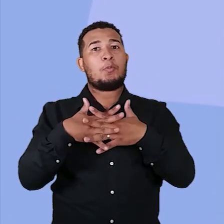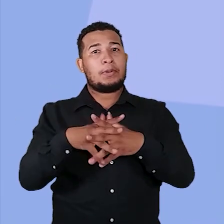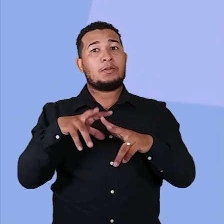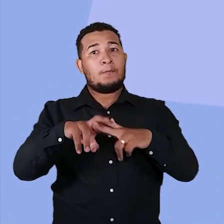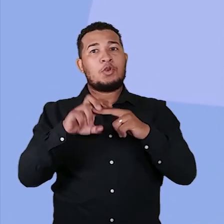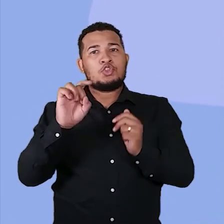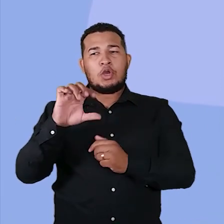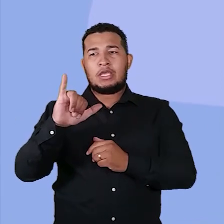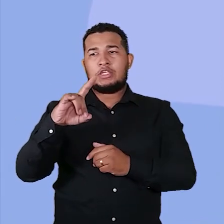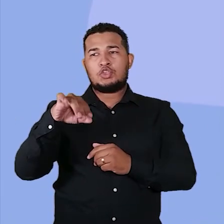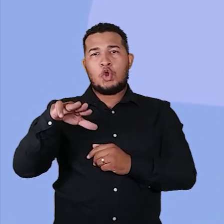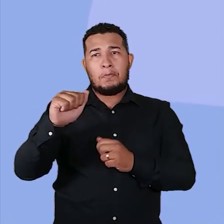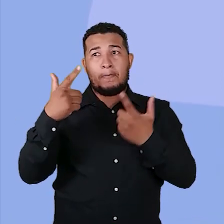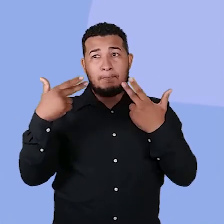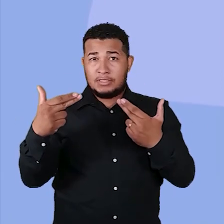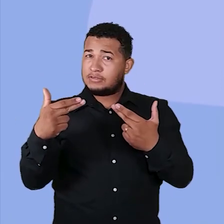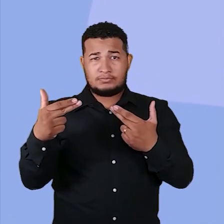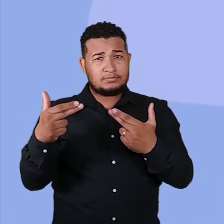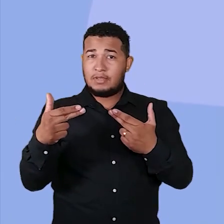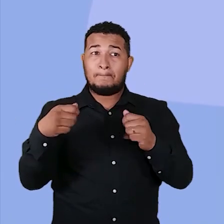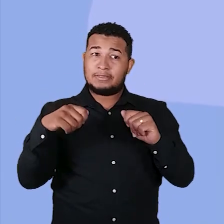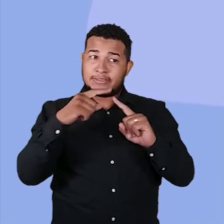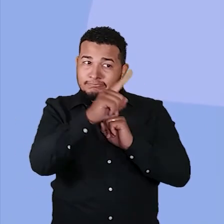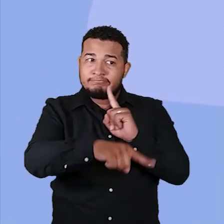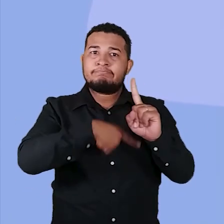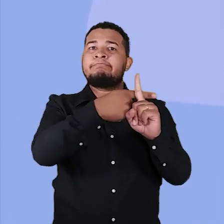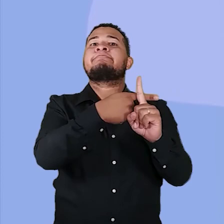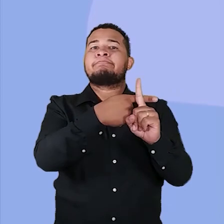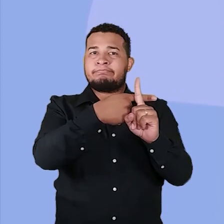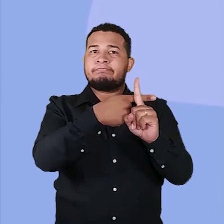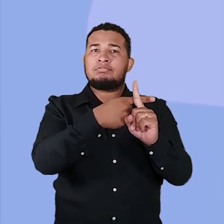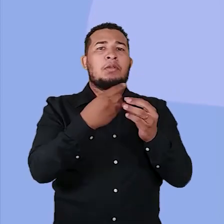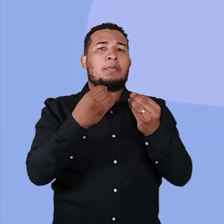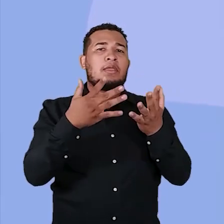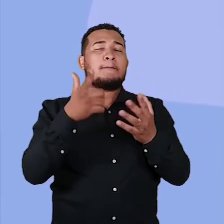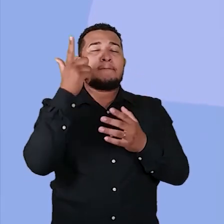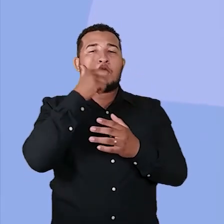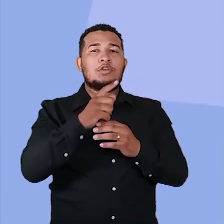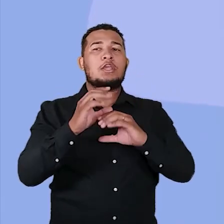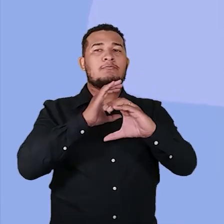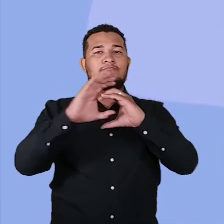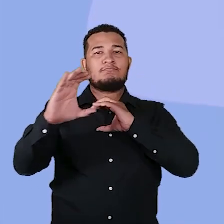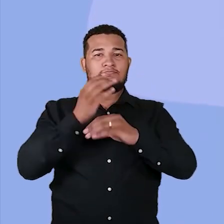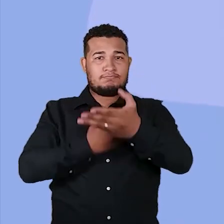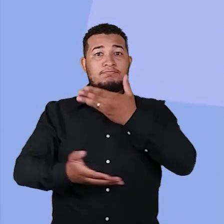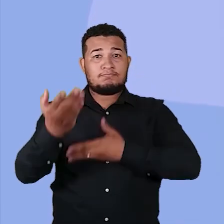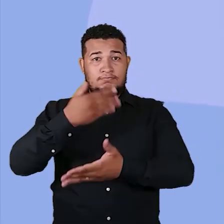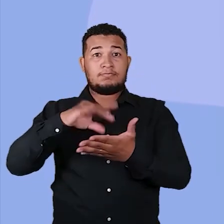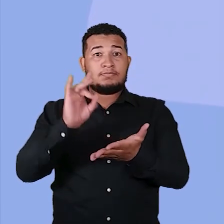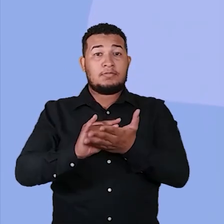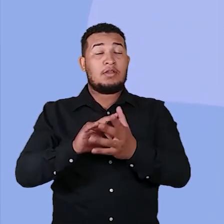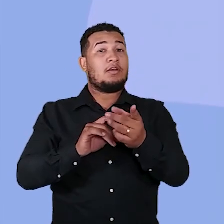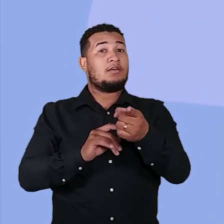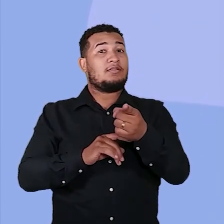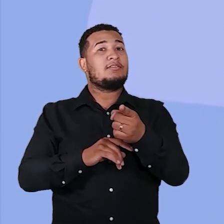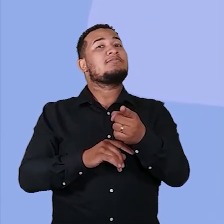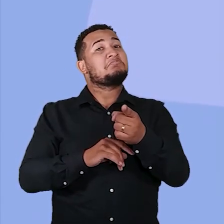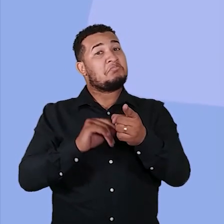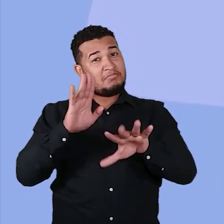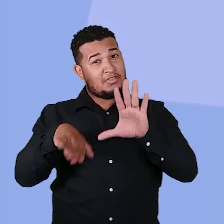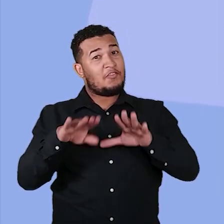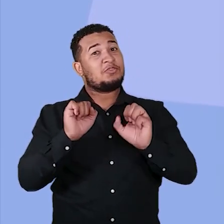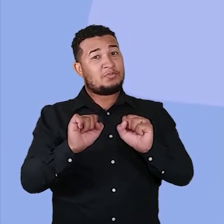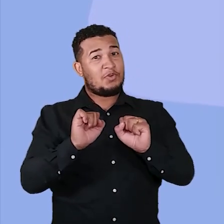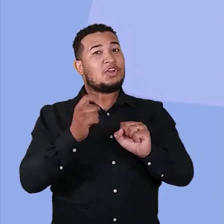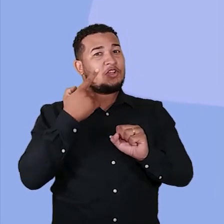e por isso não basta falarmos o mesmo idioma, português, espanhol, etc., para estabelecermos interação e compreensão. Opa,